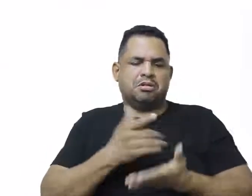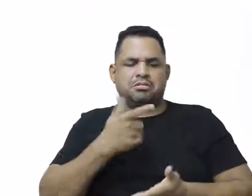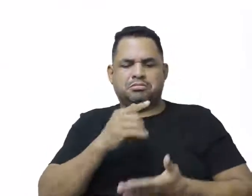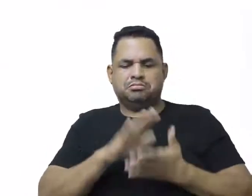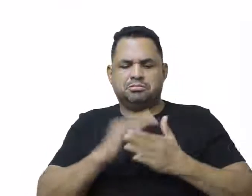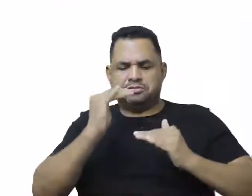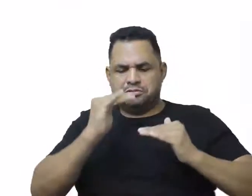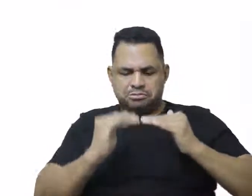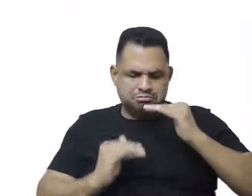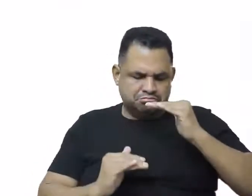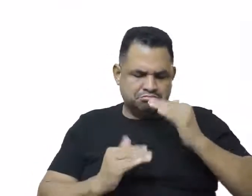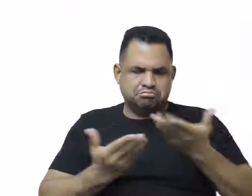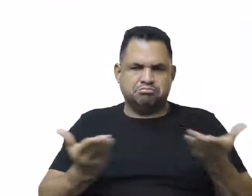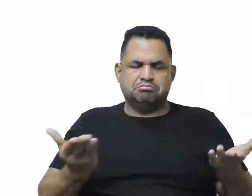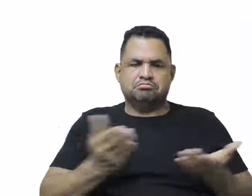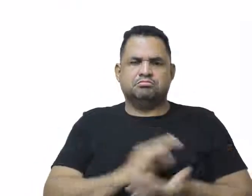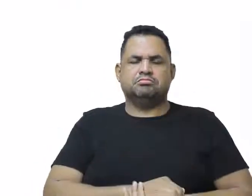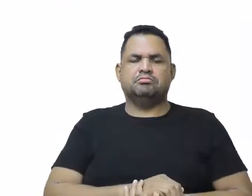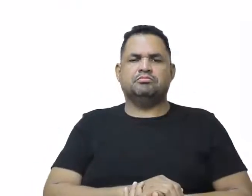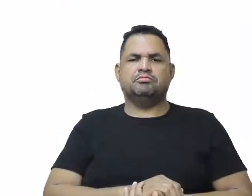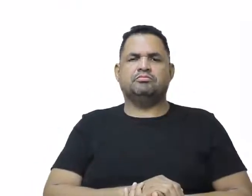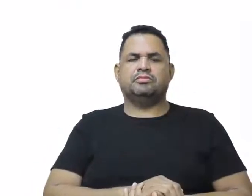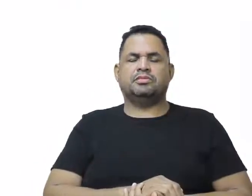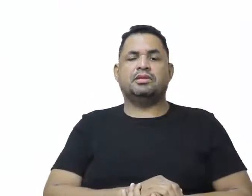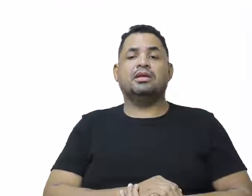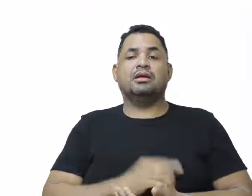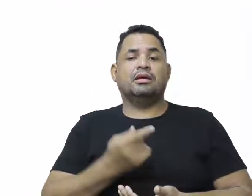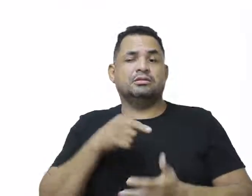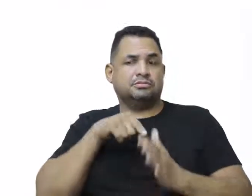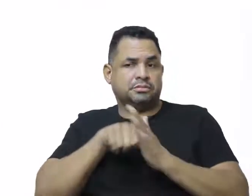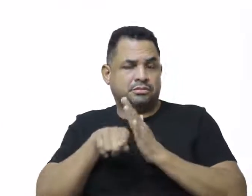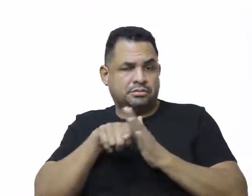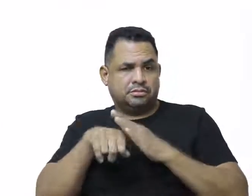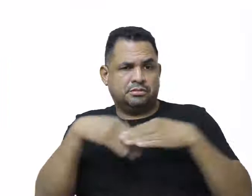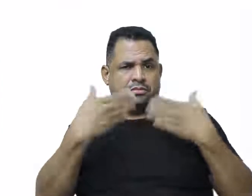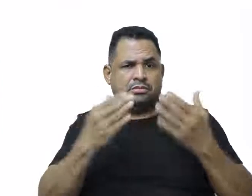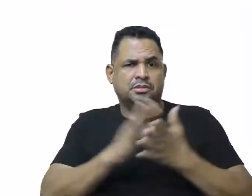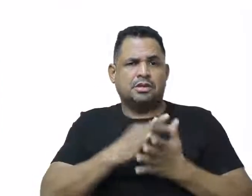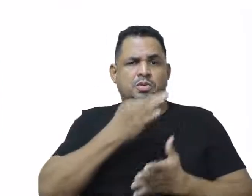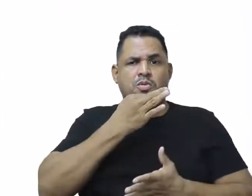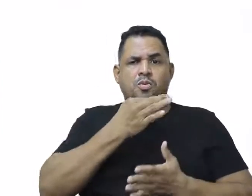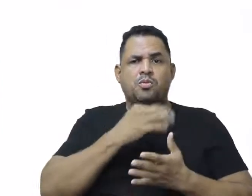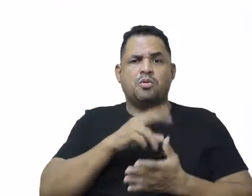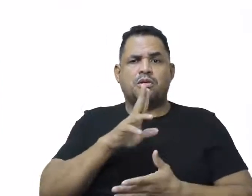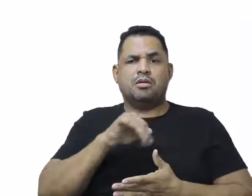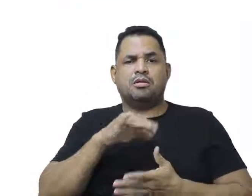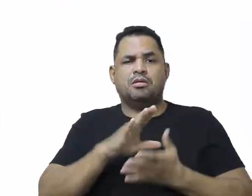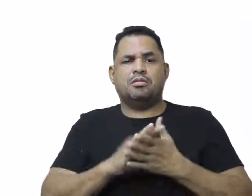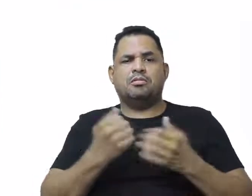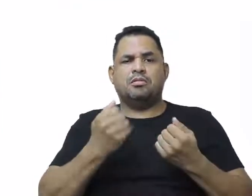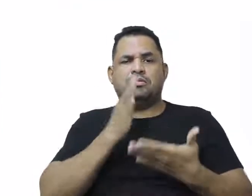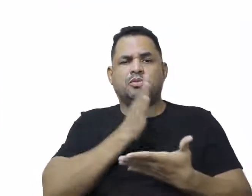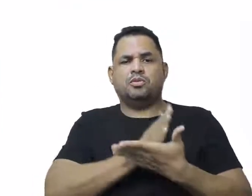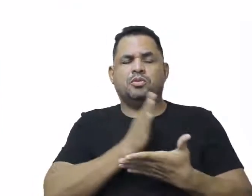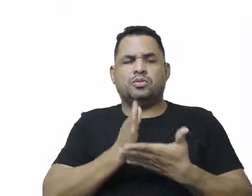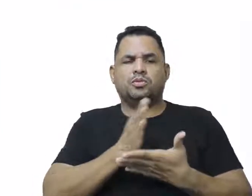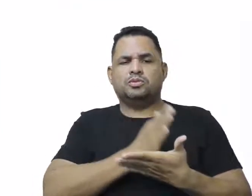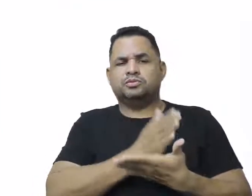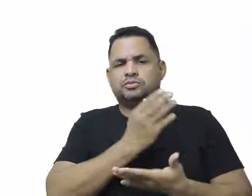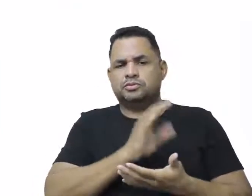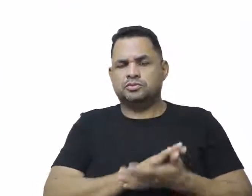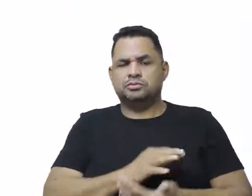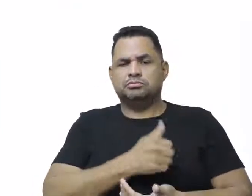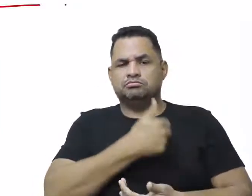reproduzido as desigualdades né É esse o questionamento né então a crítica ao pensamento a única ele pode ser dividido em duas